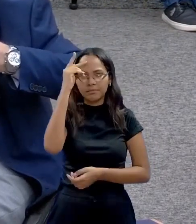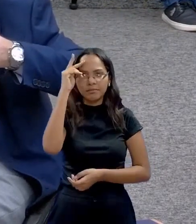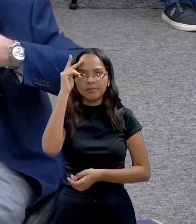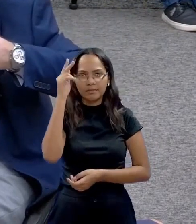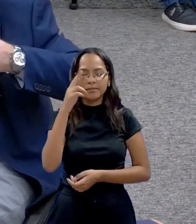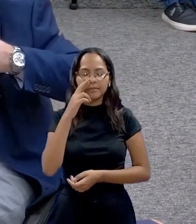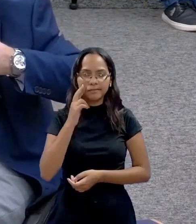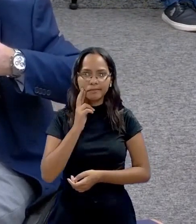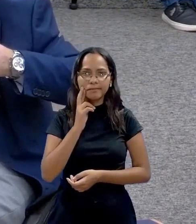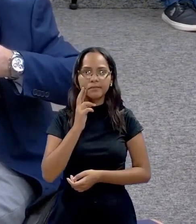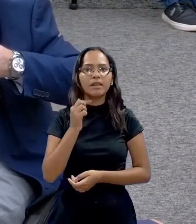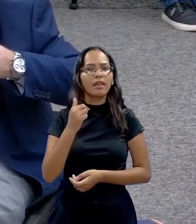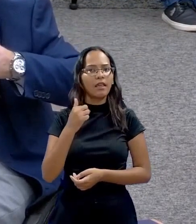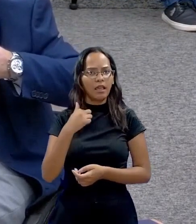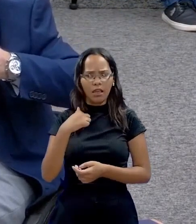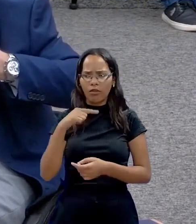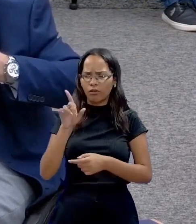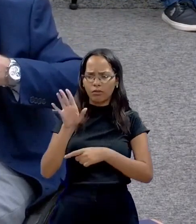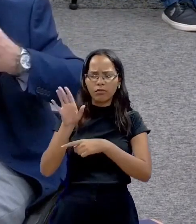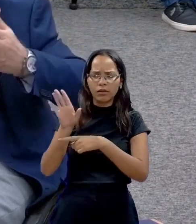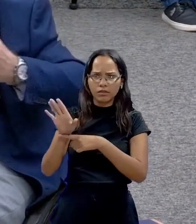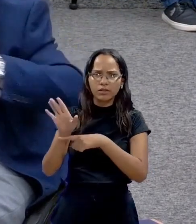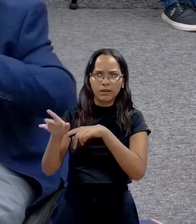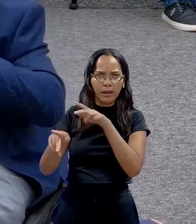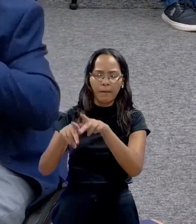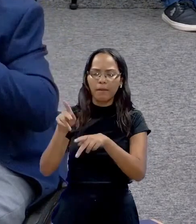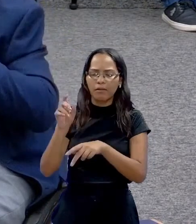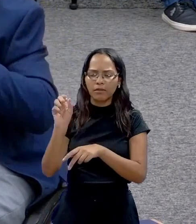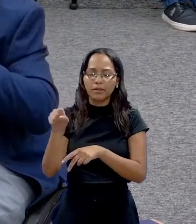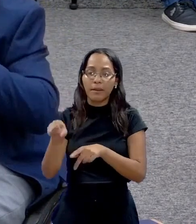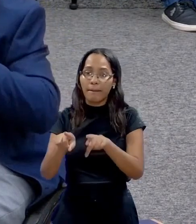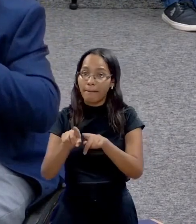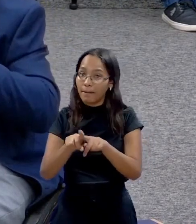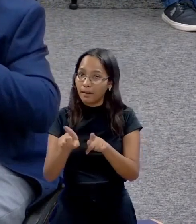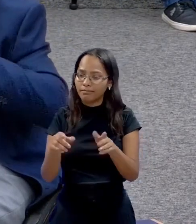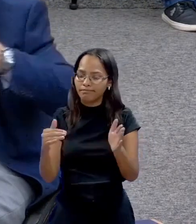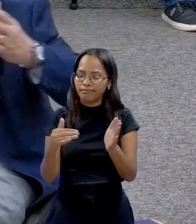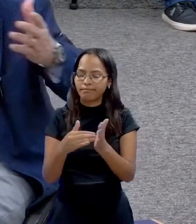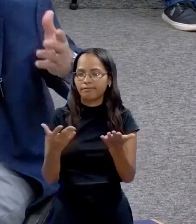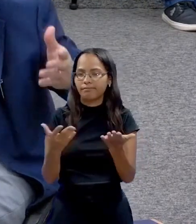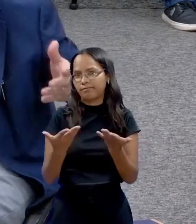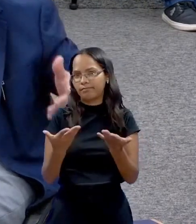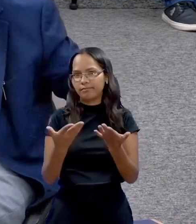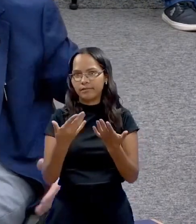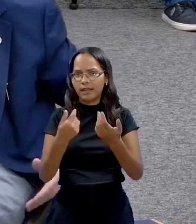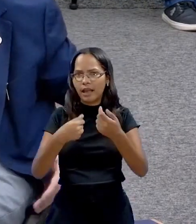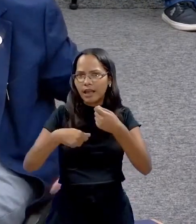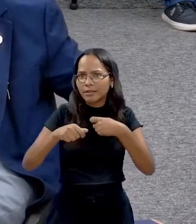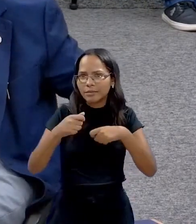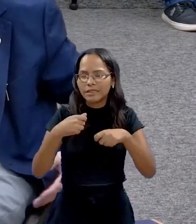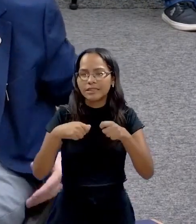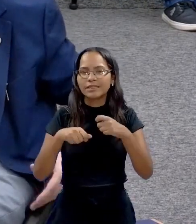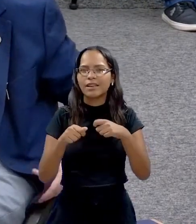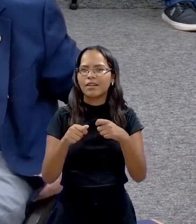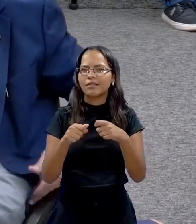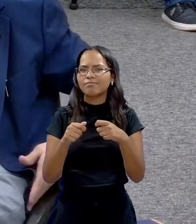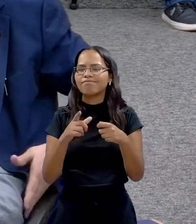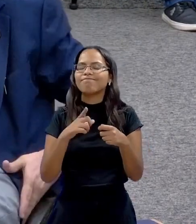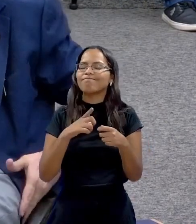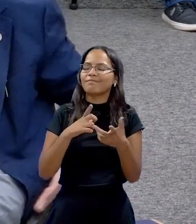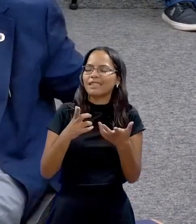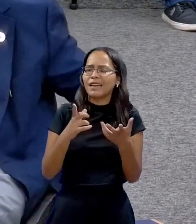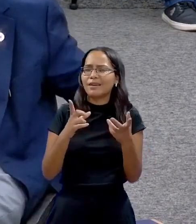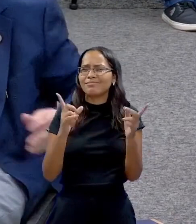defensor. Mas até então, a administração ela vem, lógico, com algumas dificuldades,